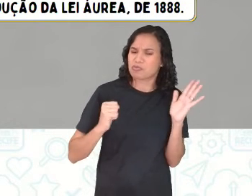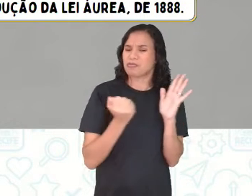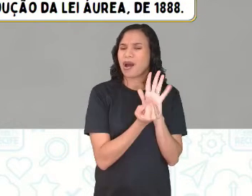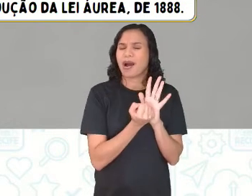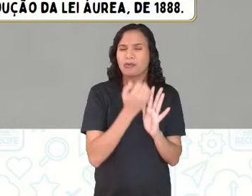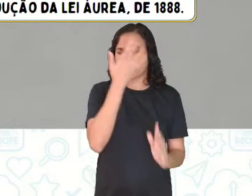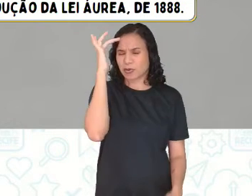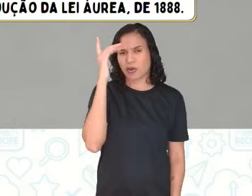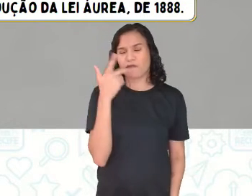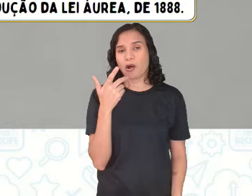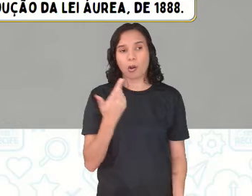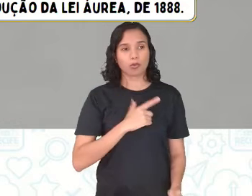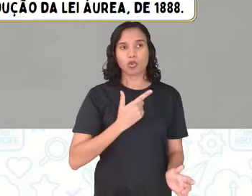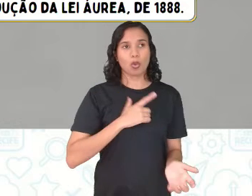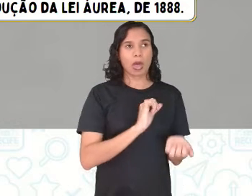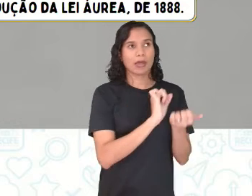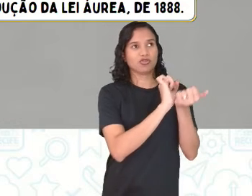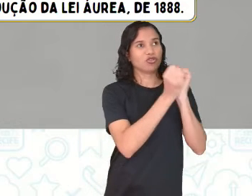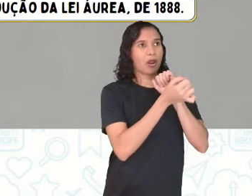de você dizer não existe mais